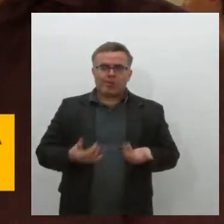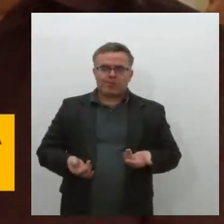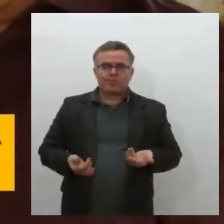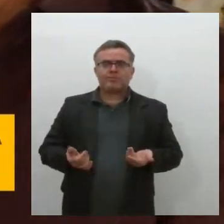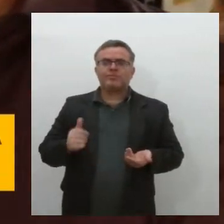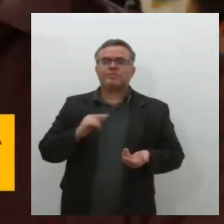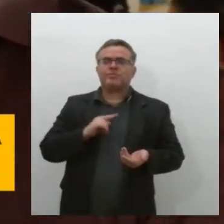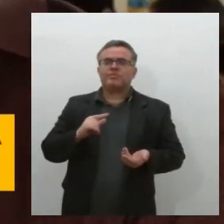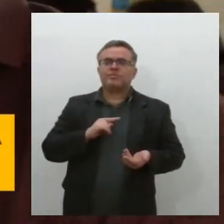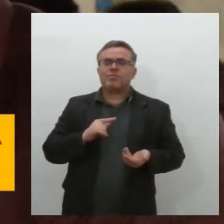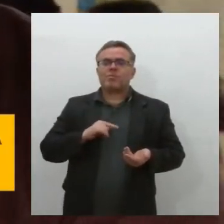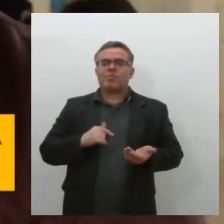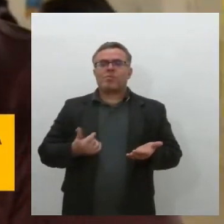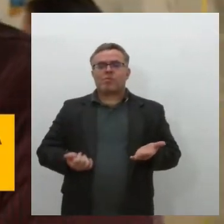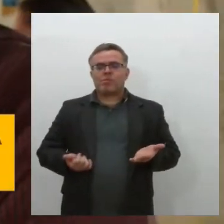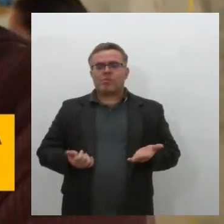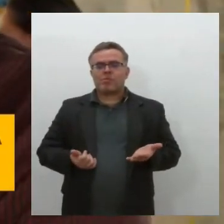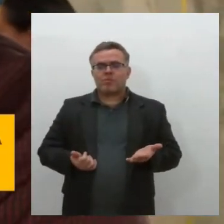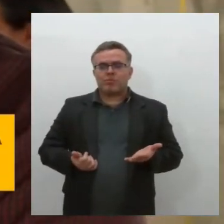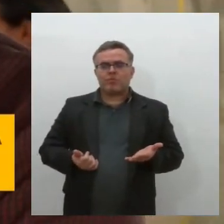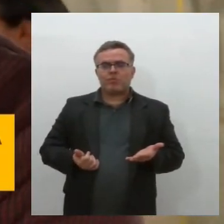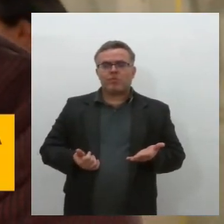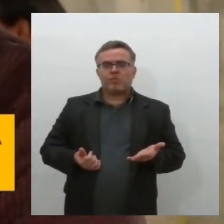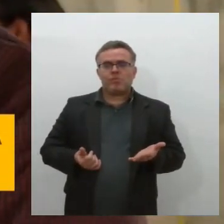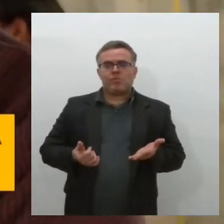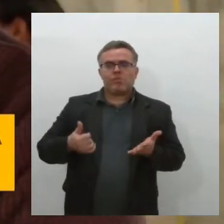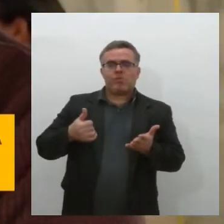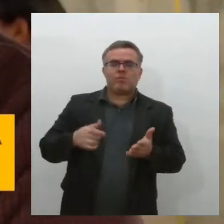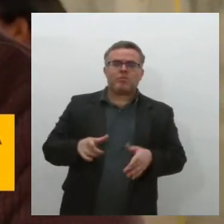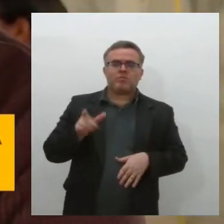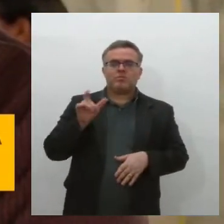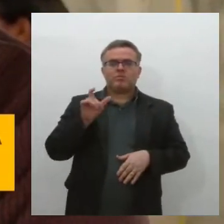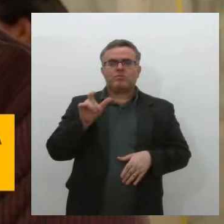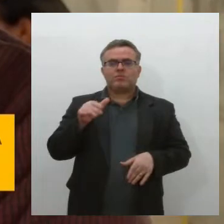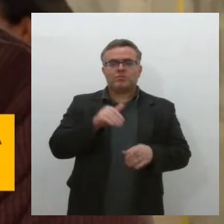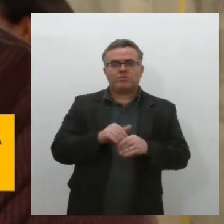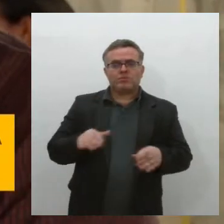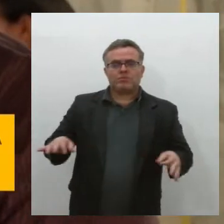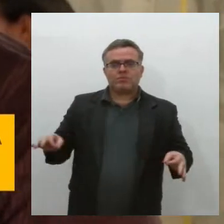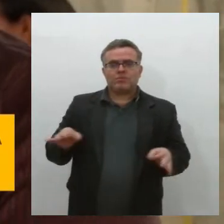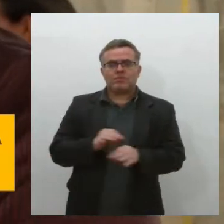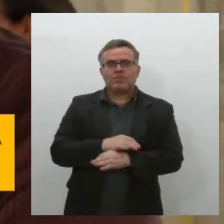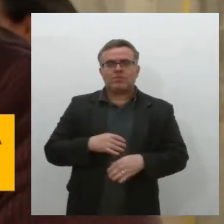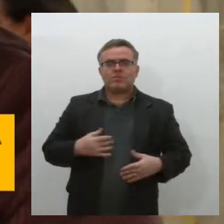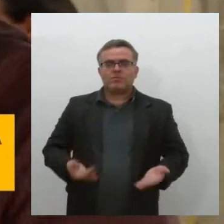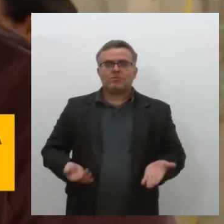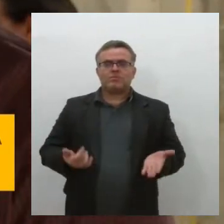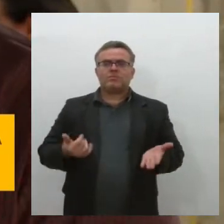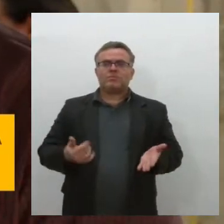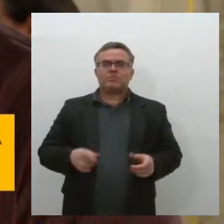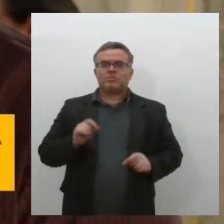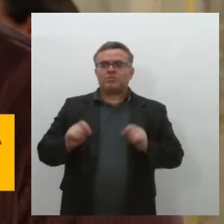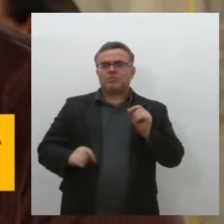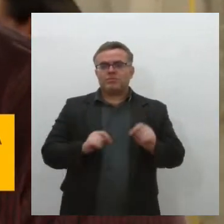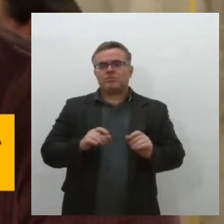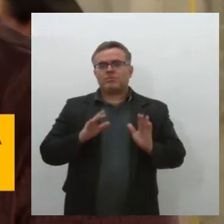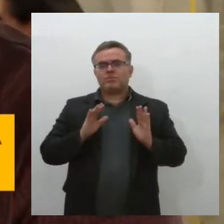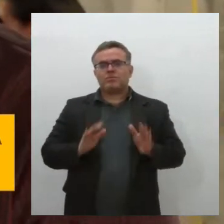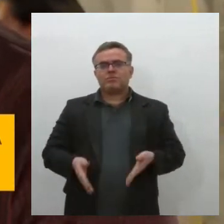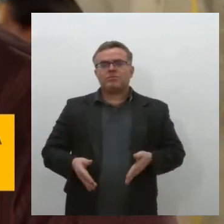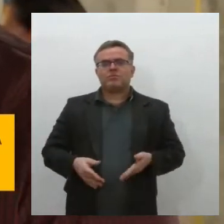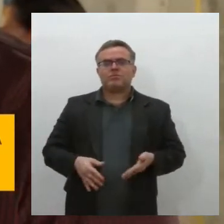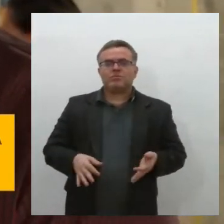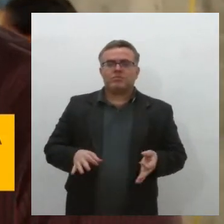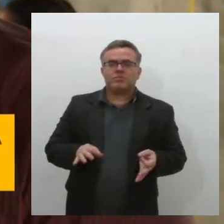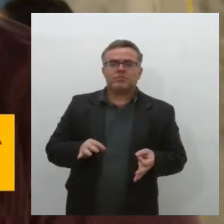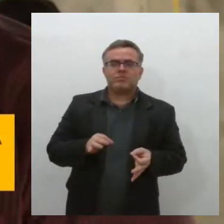ter o cadastro do título de eleitor, né, trazer o número do título de eleitor, ou então se ele já solicitou naquele momento aí, trazer